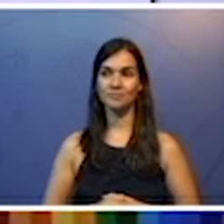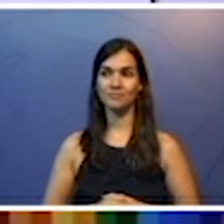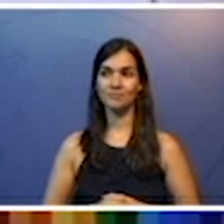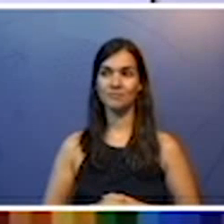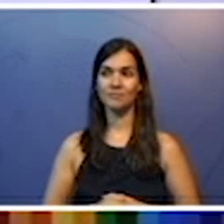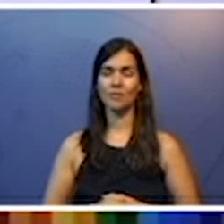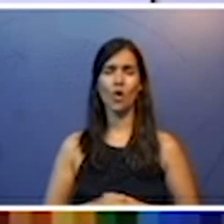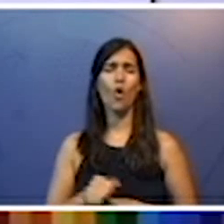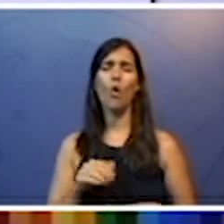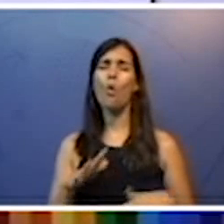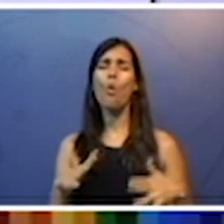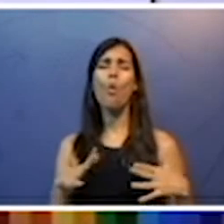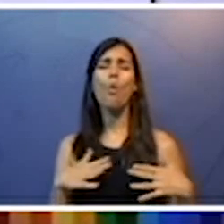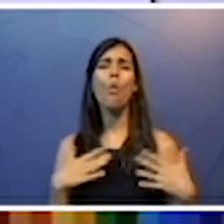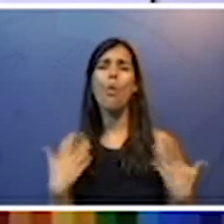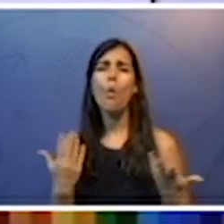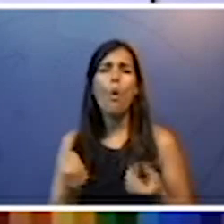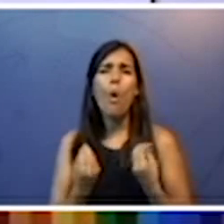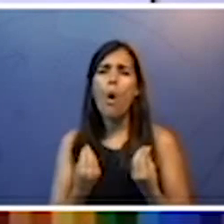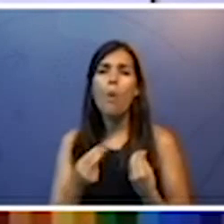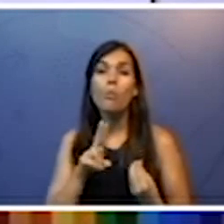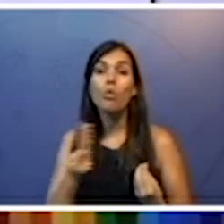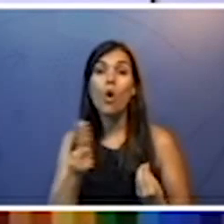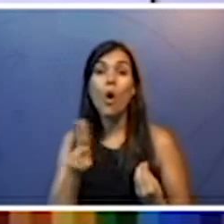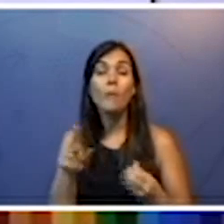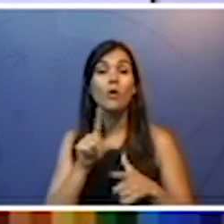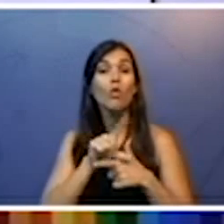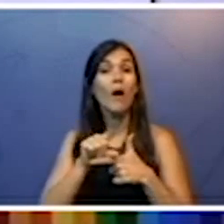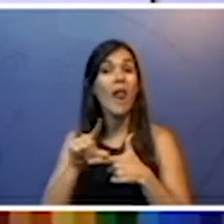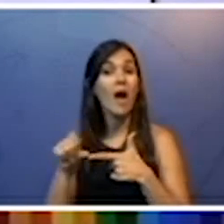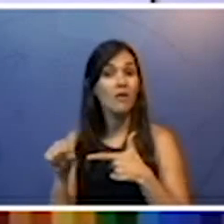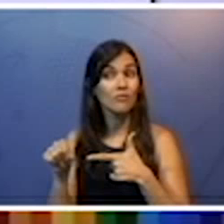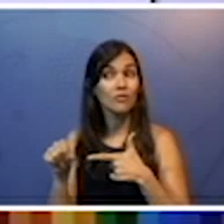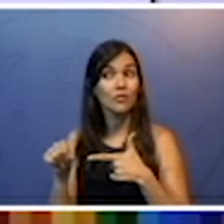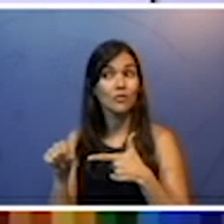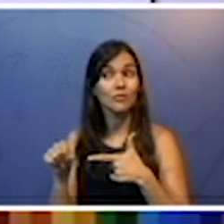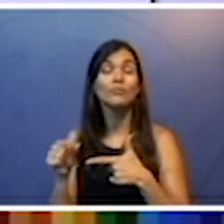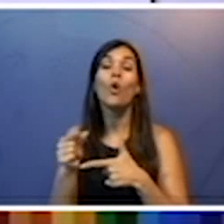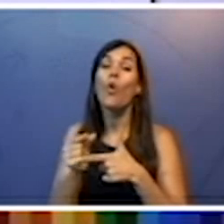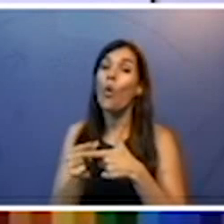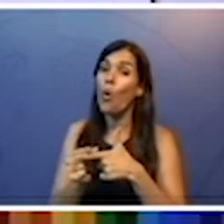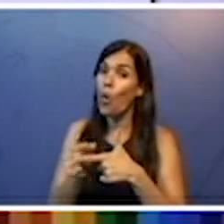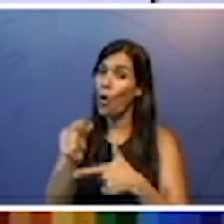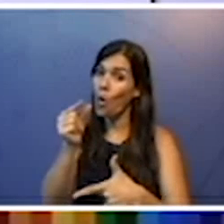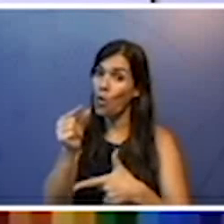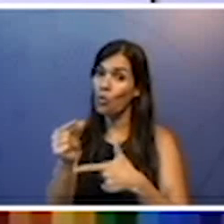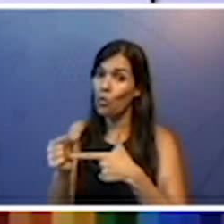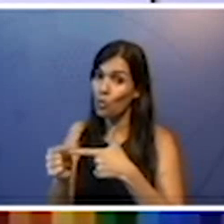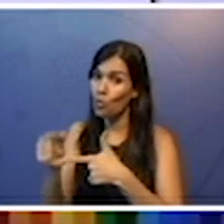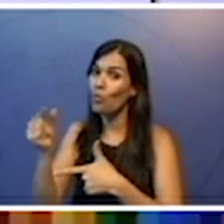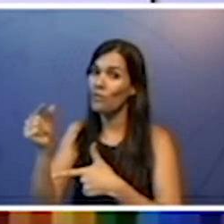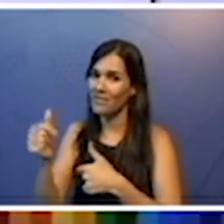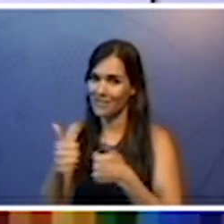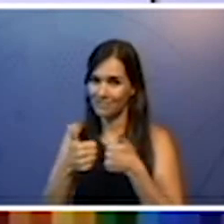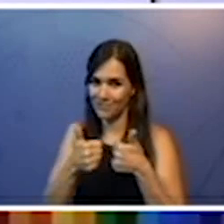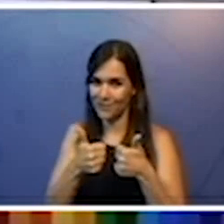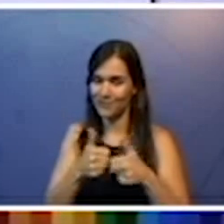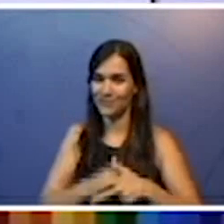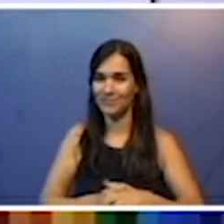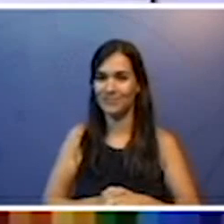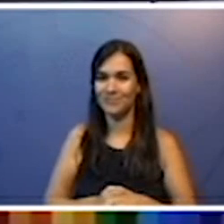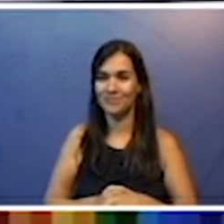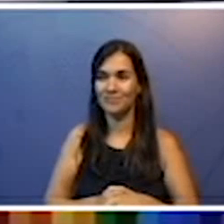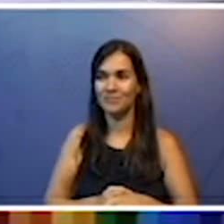E como que chama esse tipo de gráfico? Mais uma vez, explorou gráfico de colunas. Desde a aula passada, trabalhou com bastante